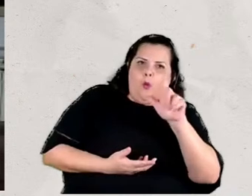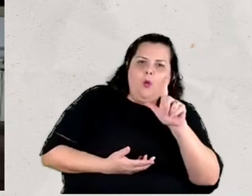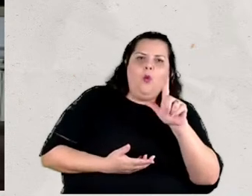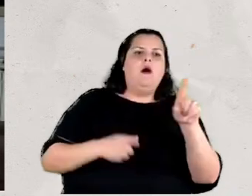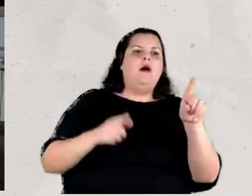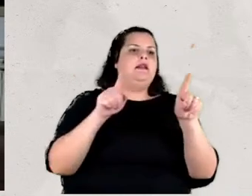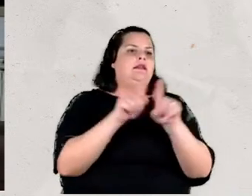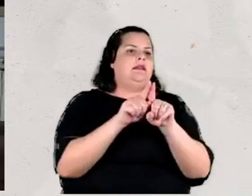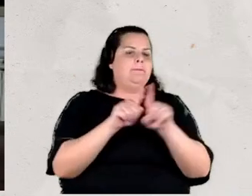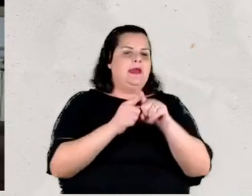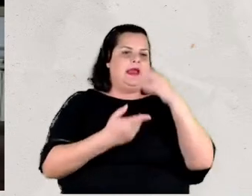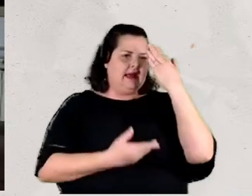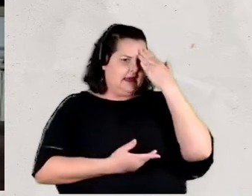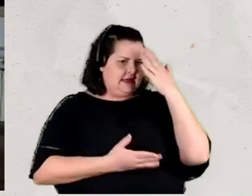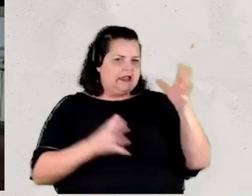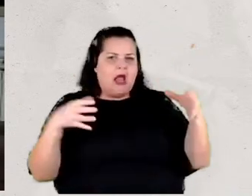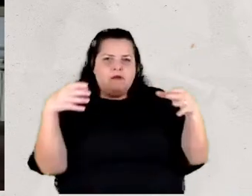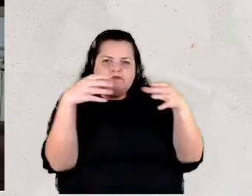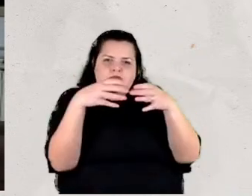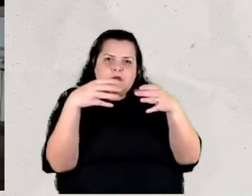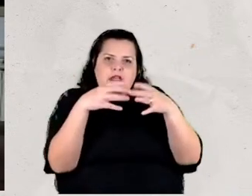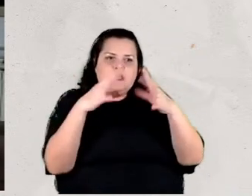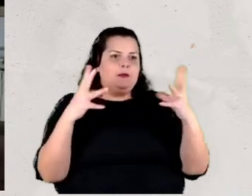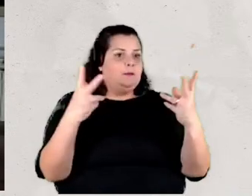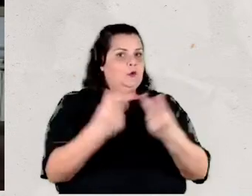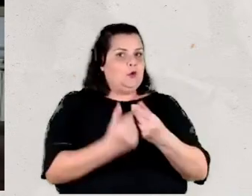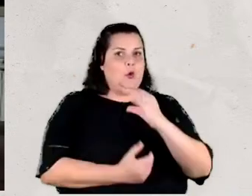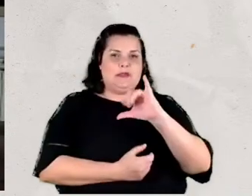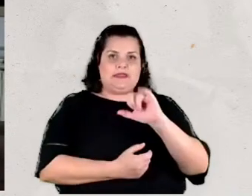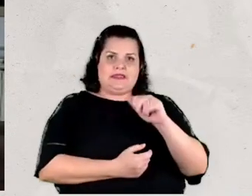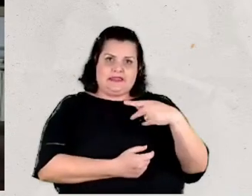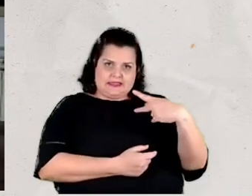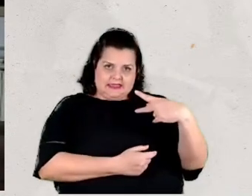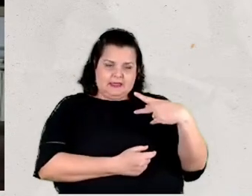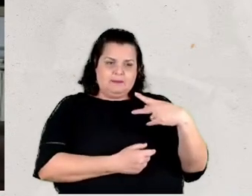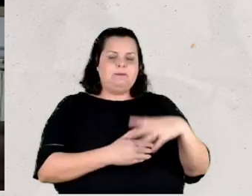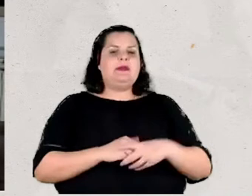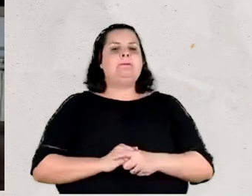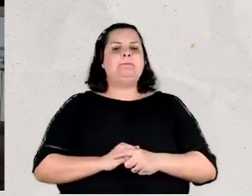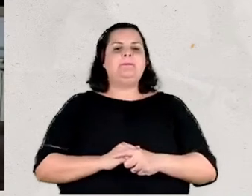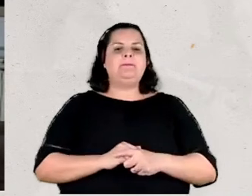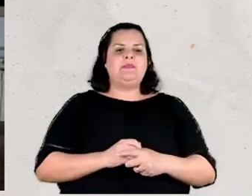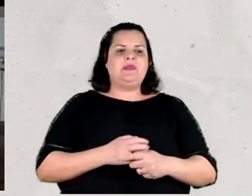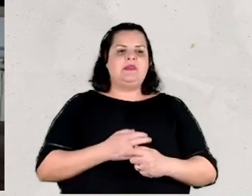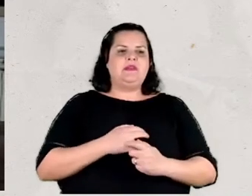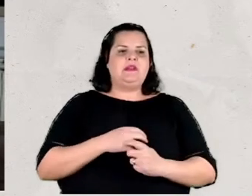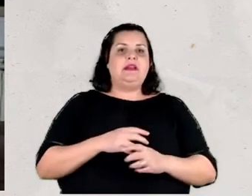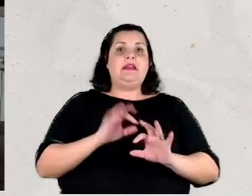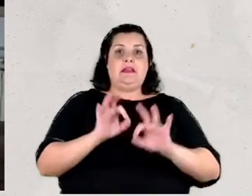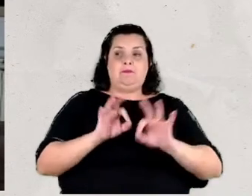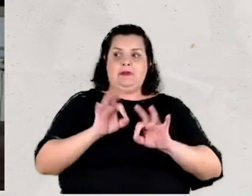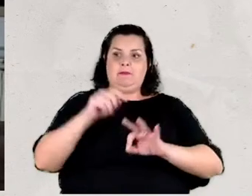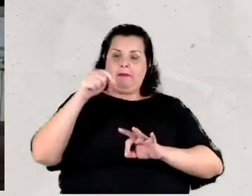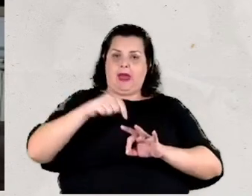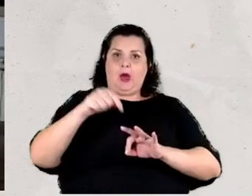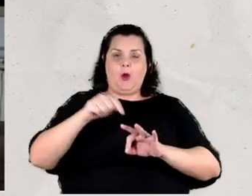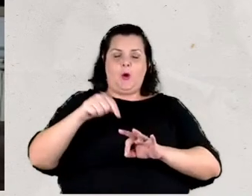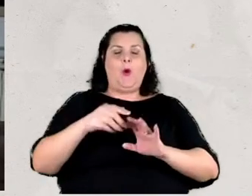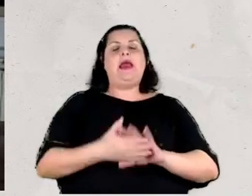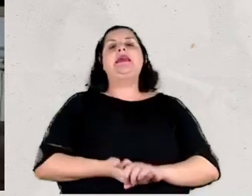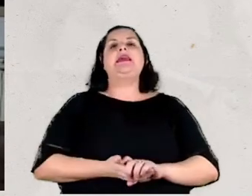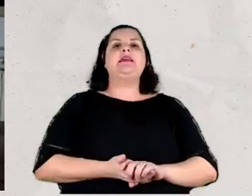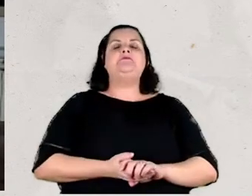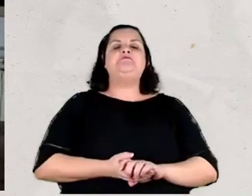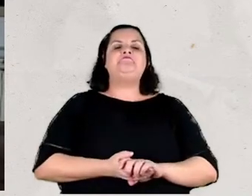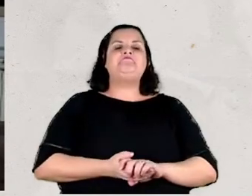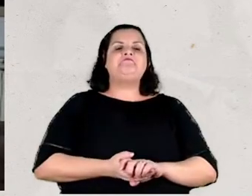para toda a equipe da CIPI, de Stand With Us, que fez possível realmente este